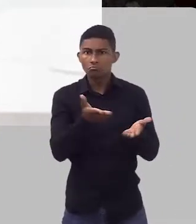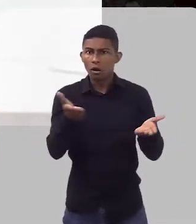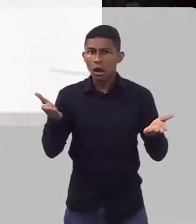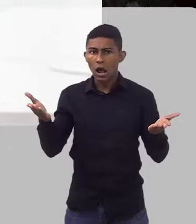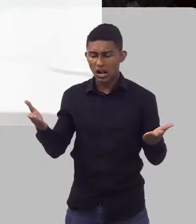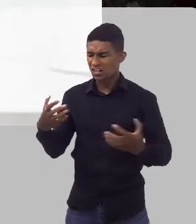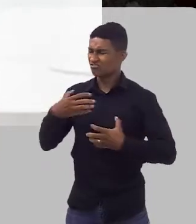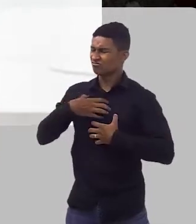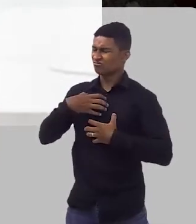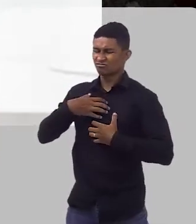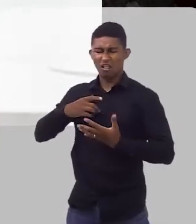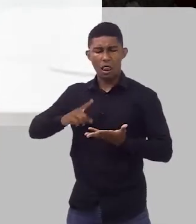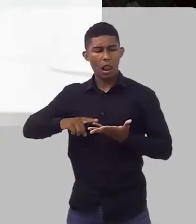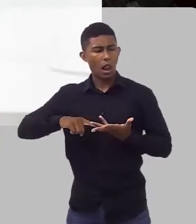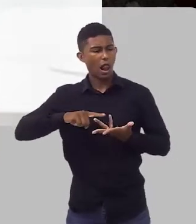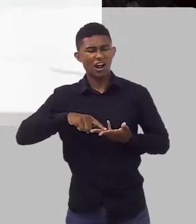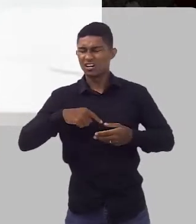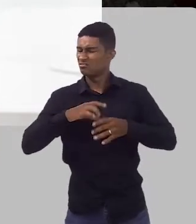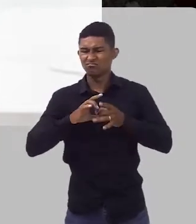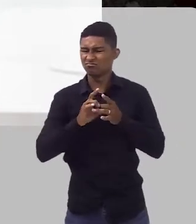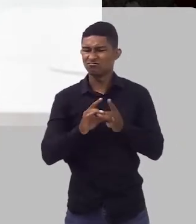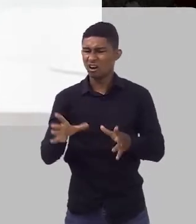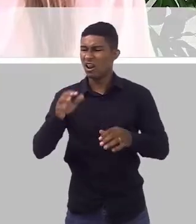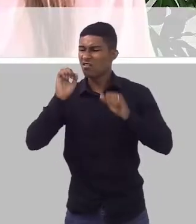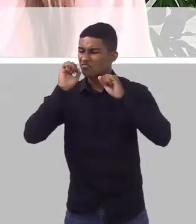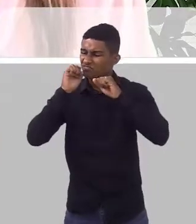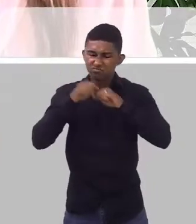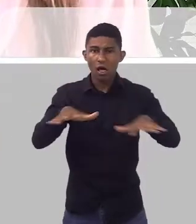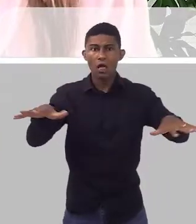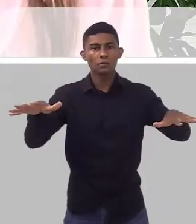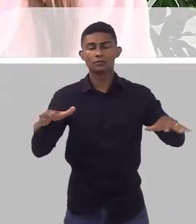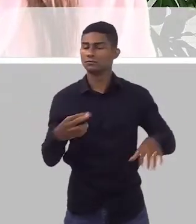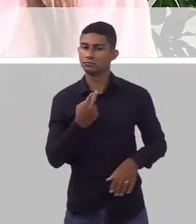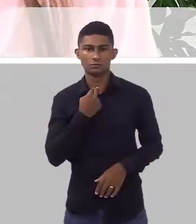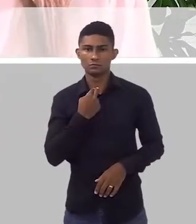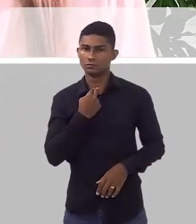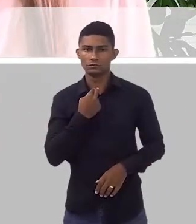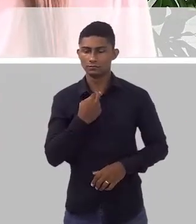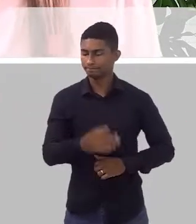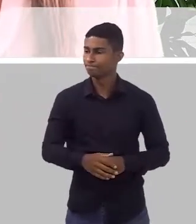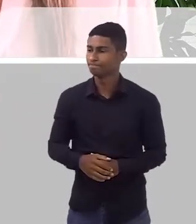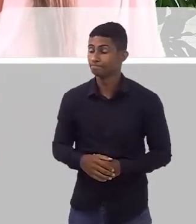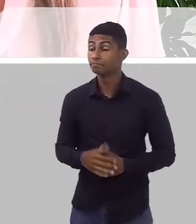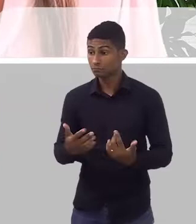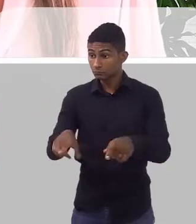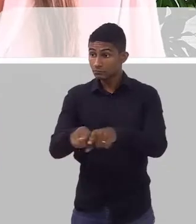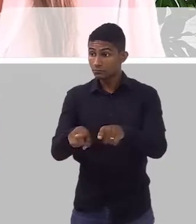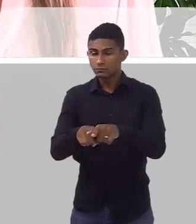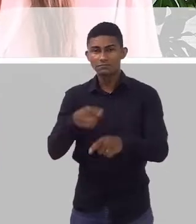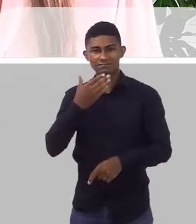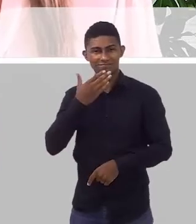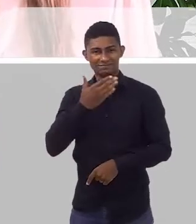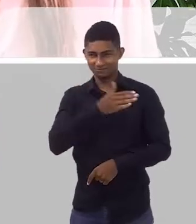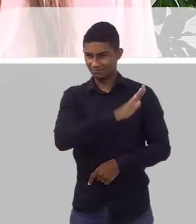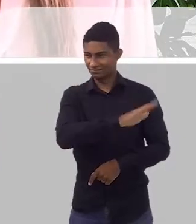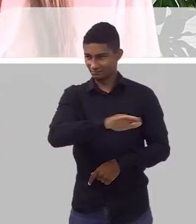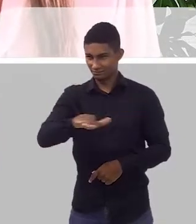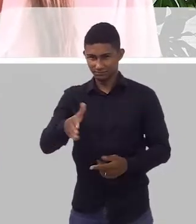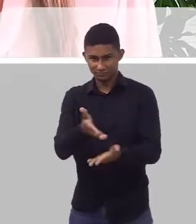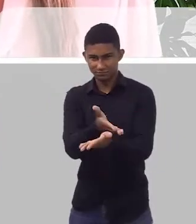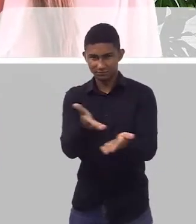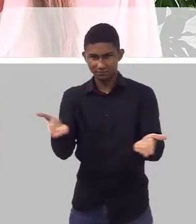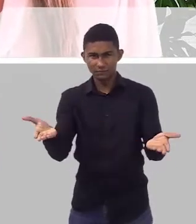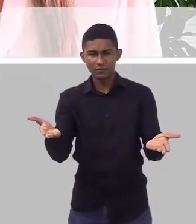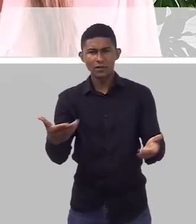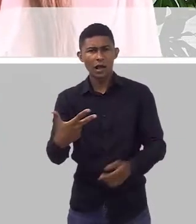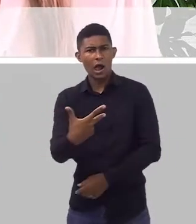aí impunemente transmitindo doença para todos. Com certeza. Em relação às crianças, né, ainda é baixo